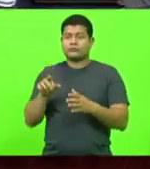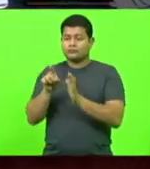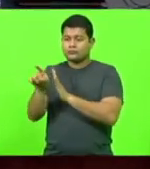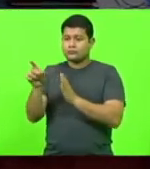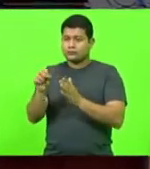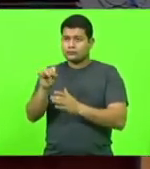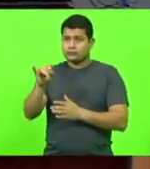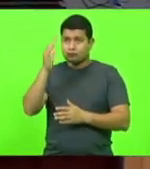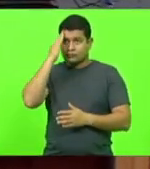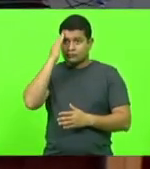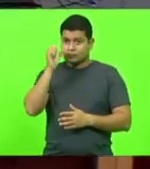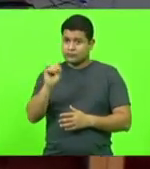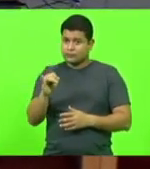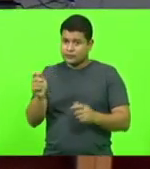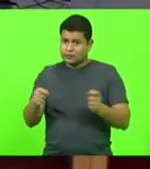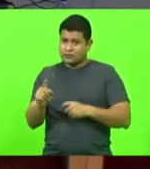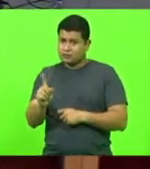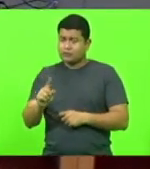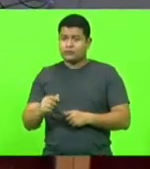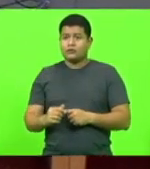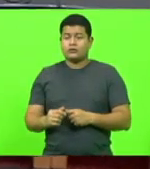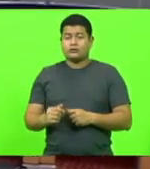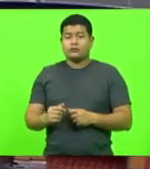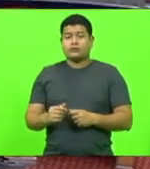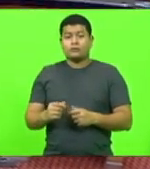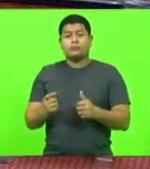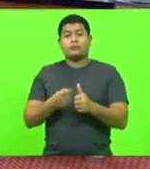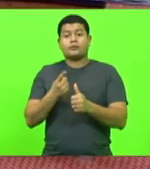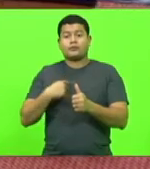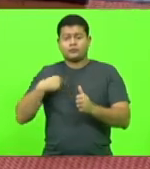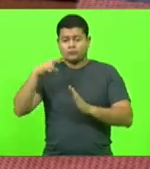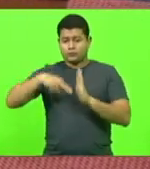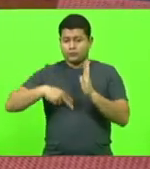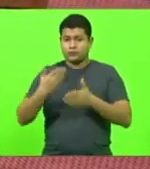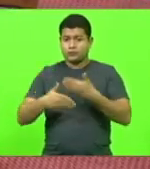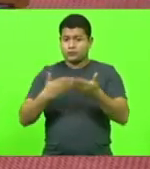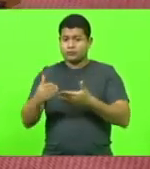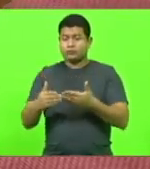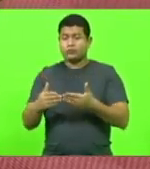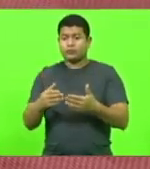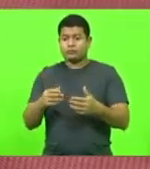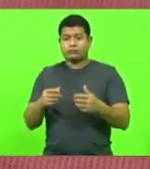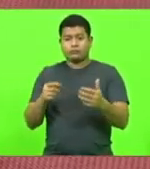para depois colher a concordância ou não dos senhores líderes. PL